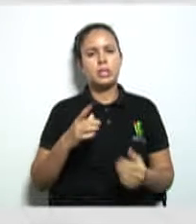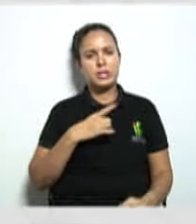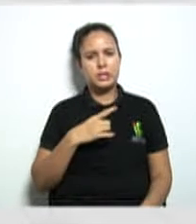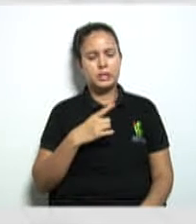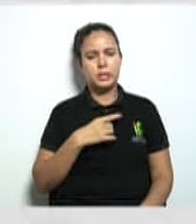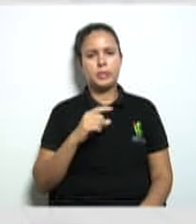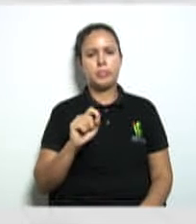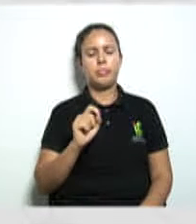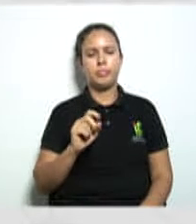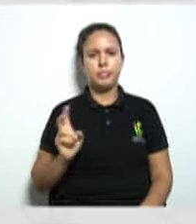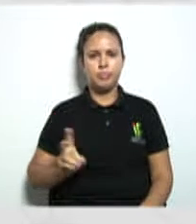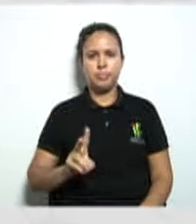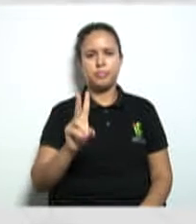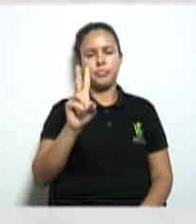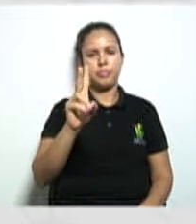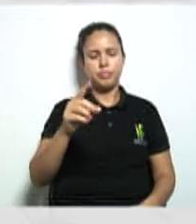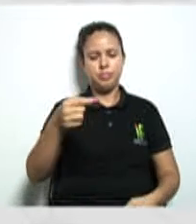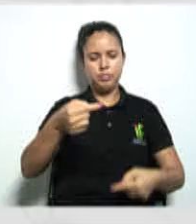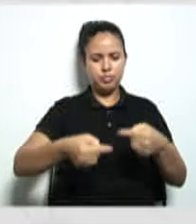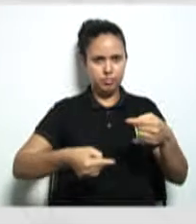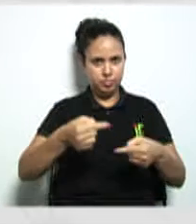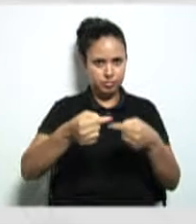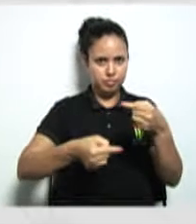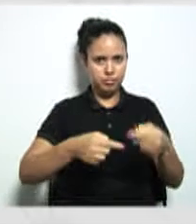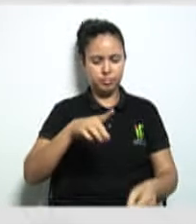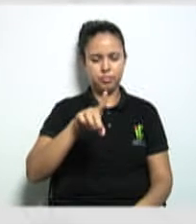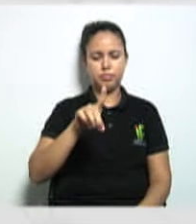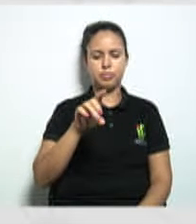valores da democracia,